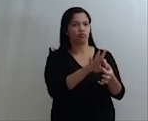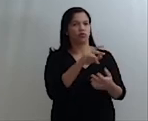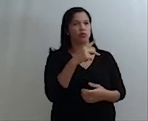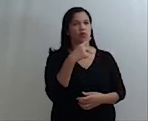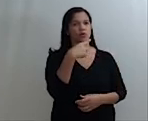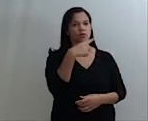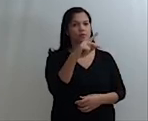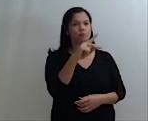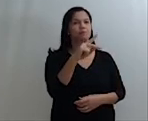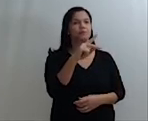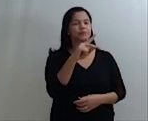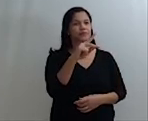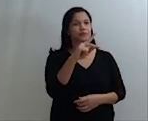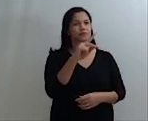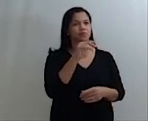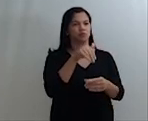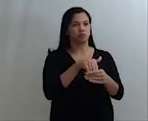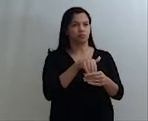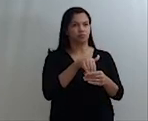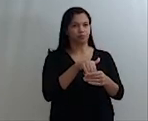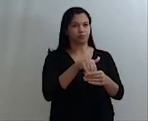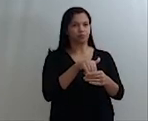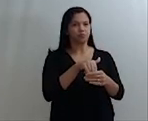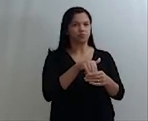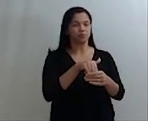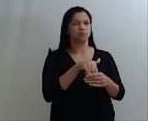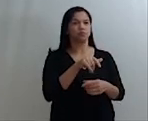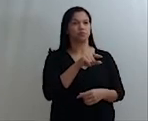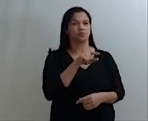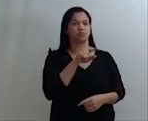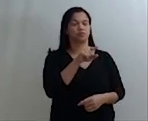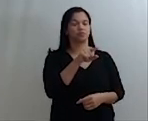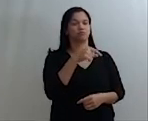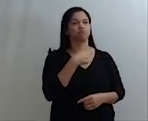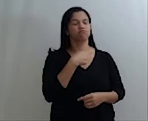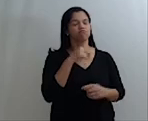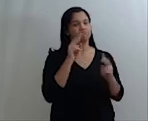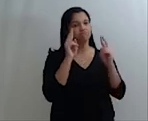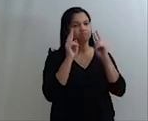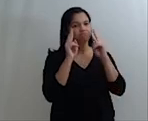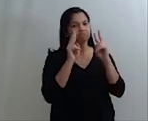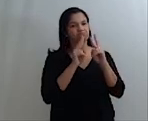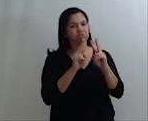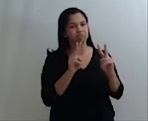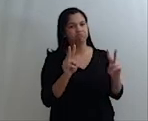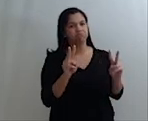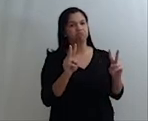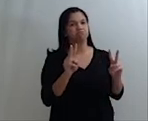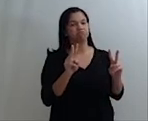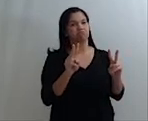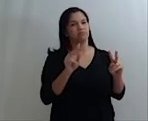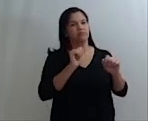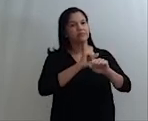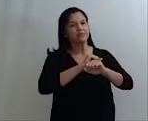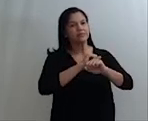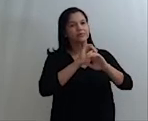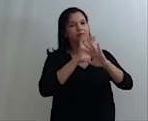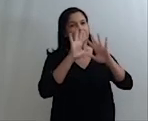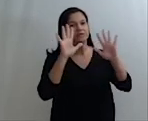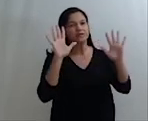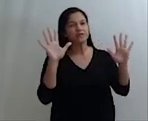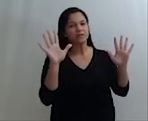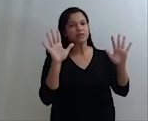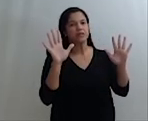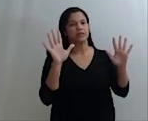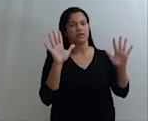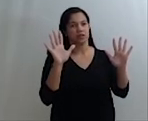também Vi com muito mu eh assim clareza as observações feitas pelo Ministro